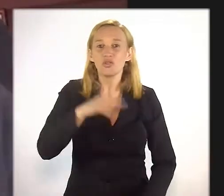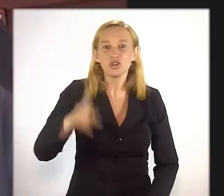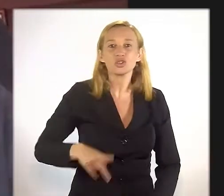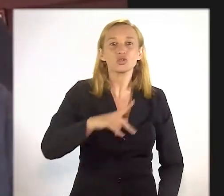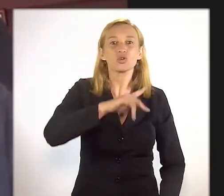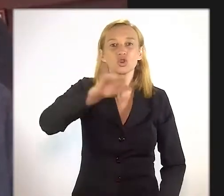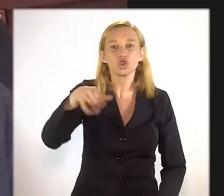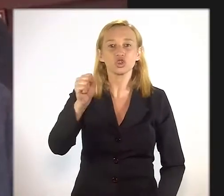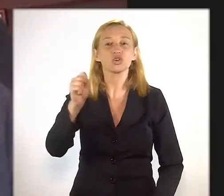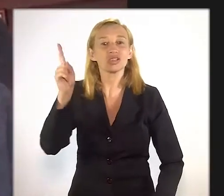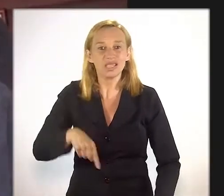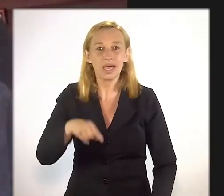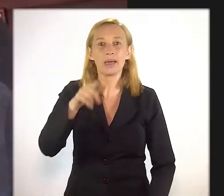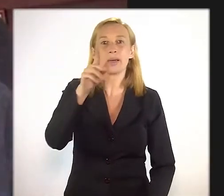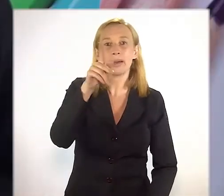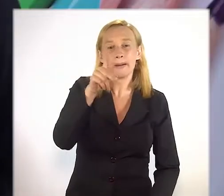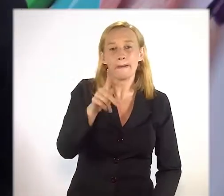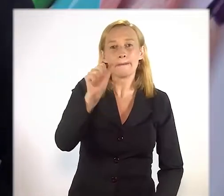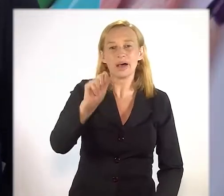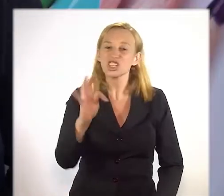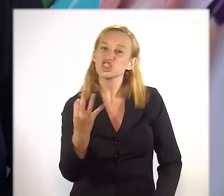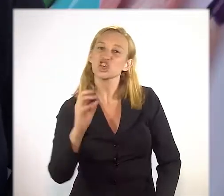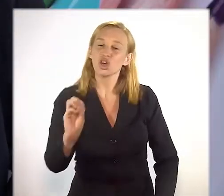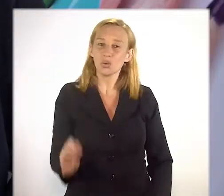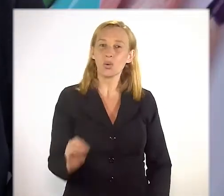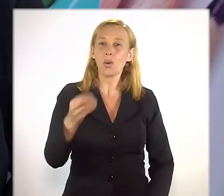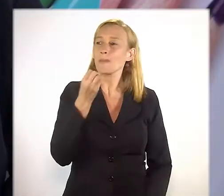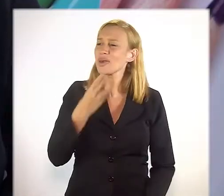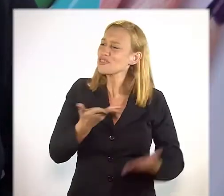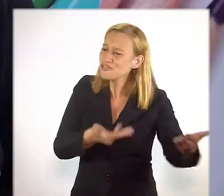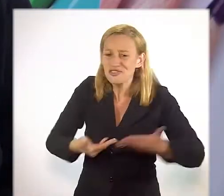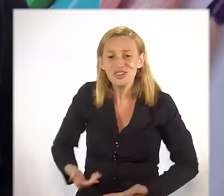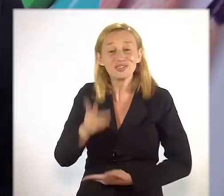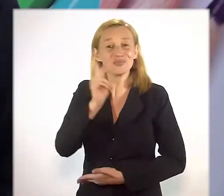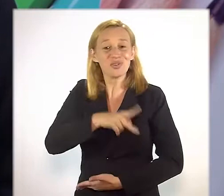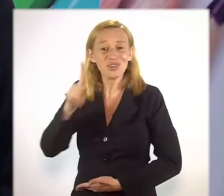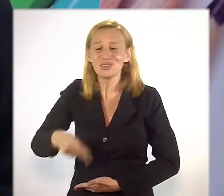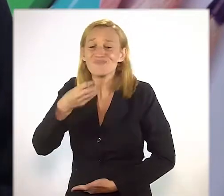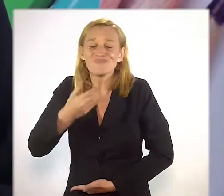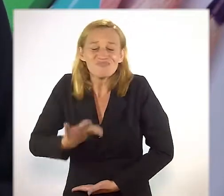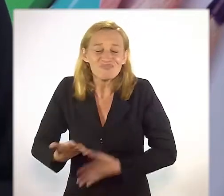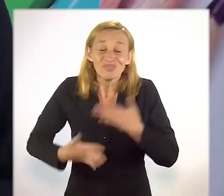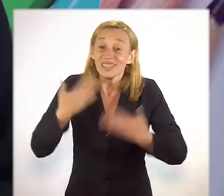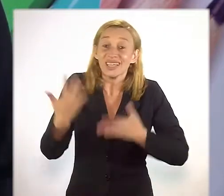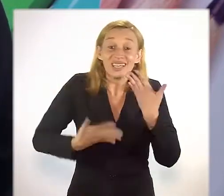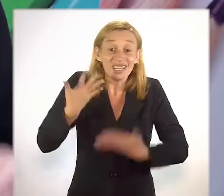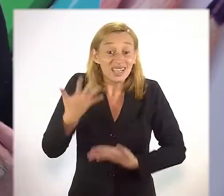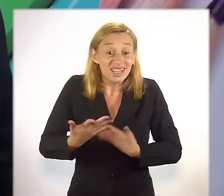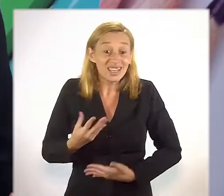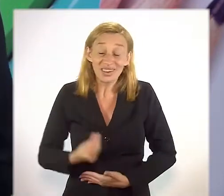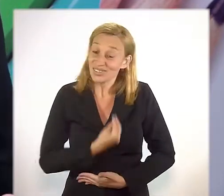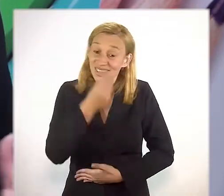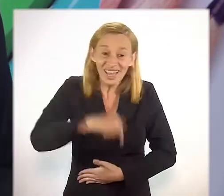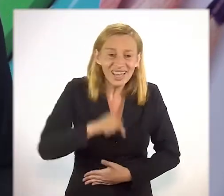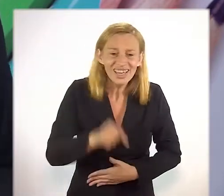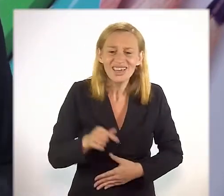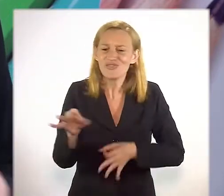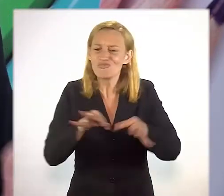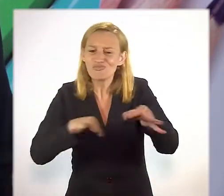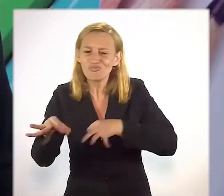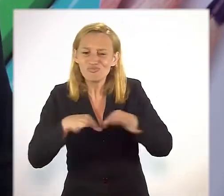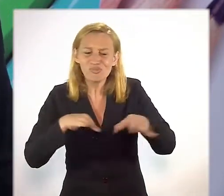José Pacheco. Muito bem-vindo, professor. Um prazer tê-lo aqui no programa, conversar sobre esse projeto